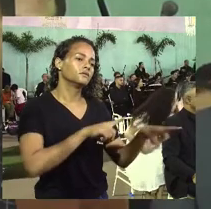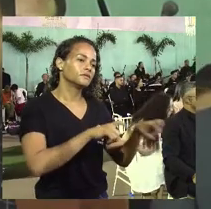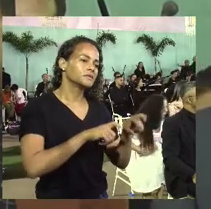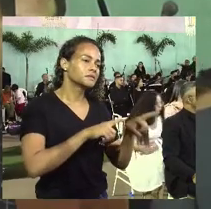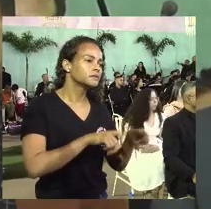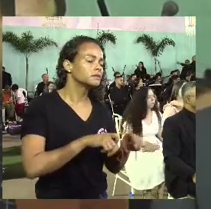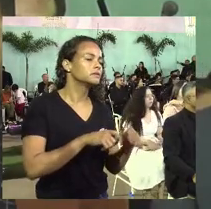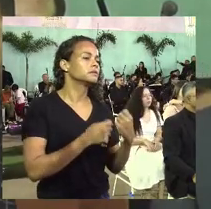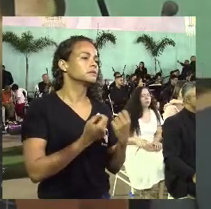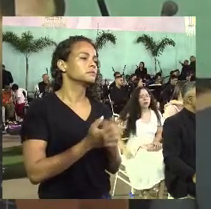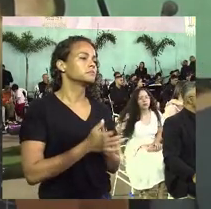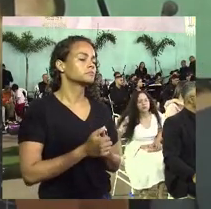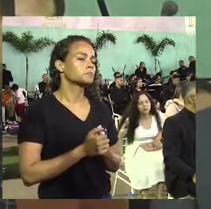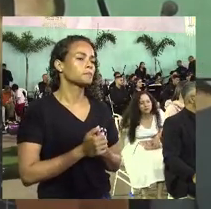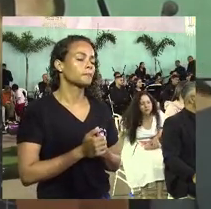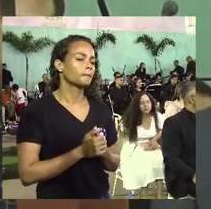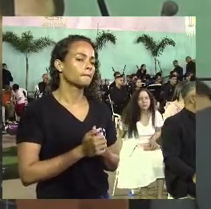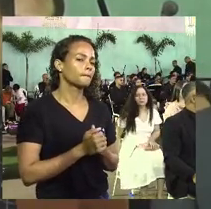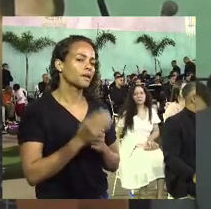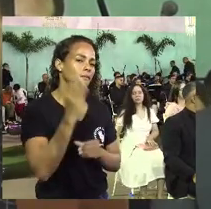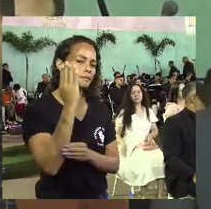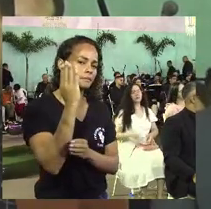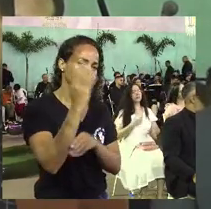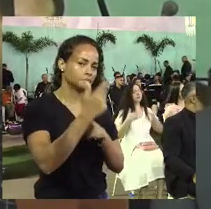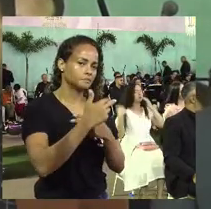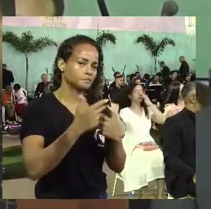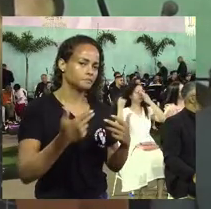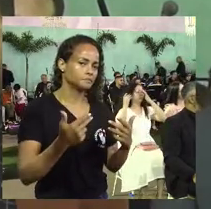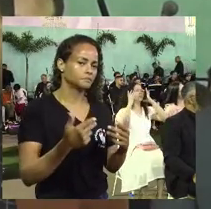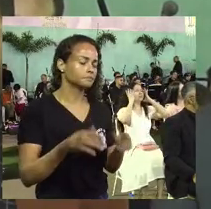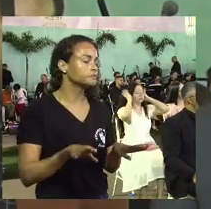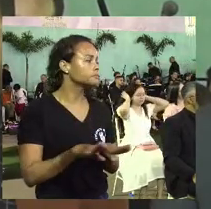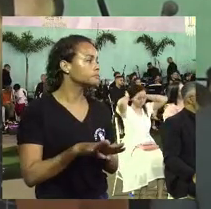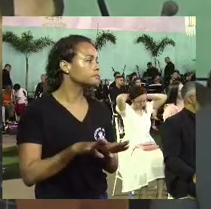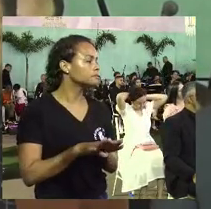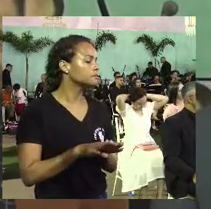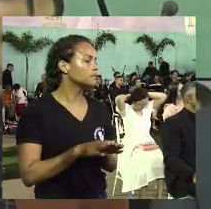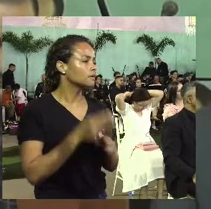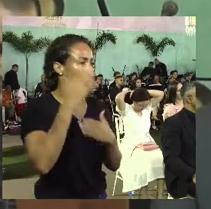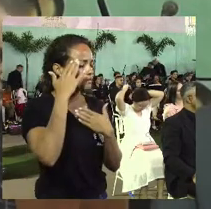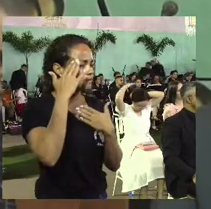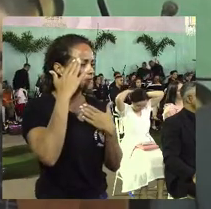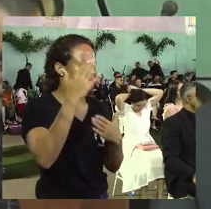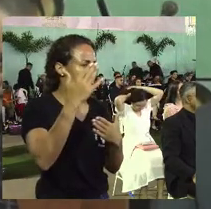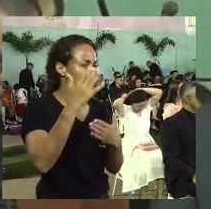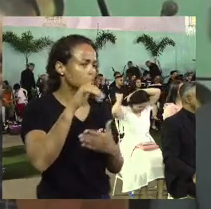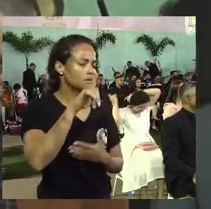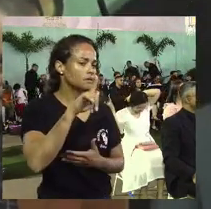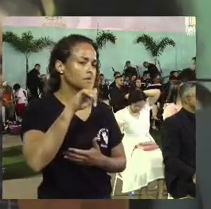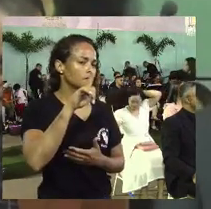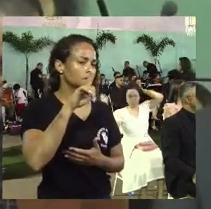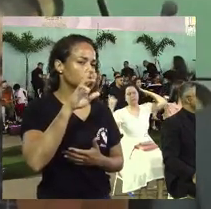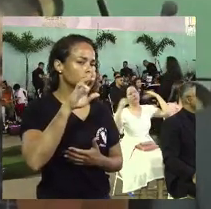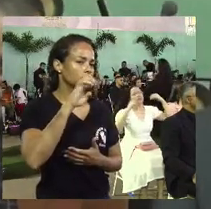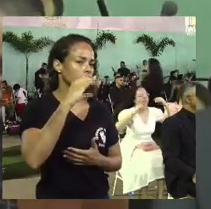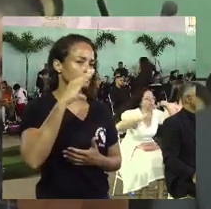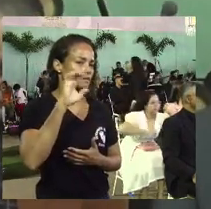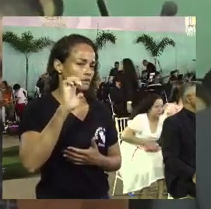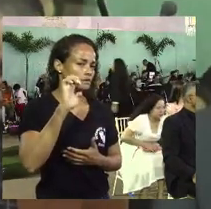madeireira São Marcos irmão Mário todos os anos de ajuda muito com as madeiras Greice oftalmo